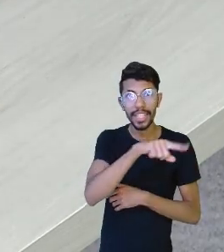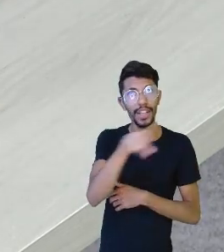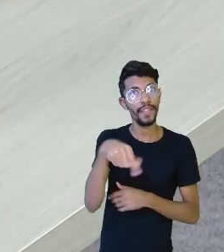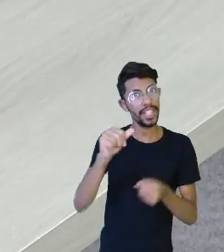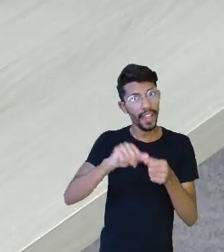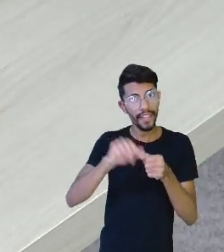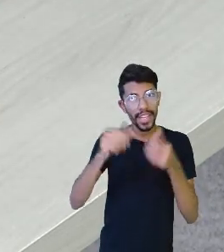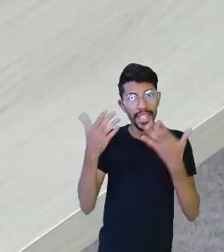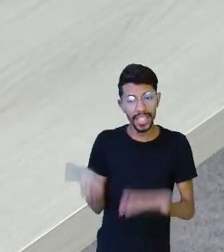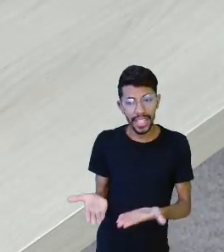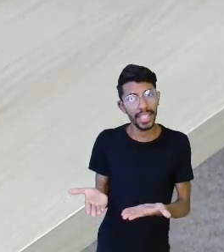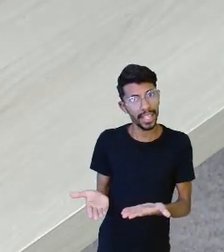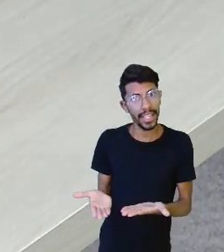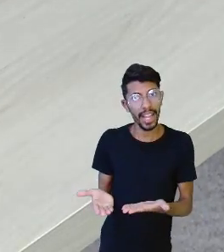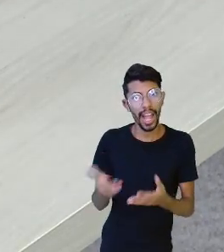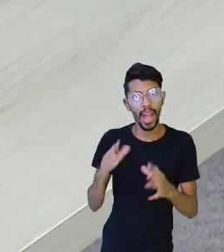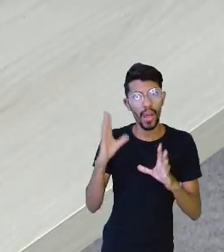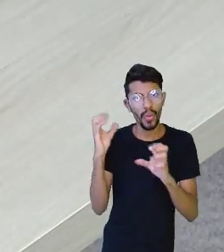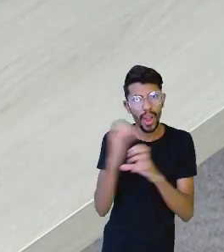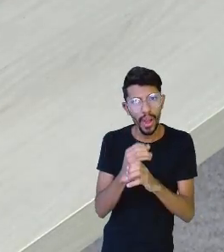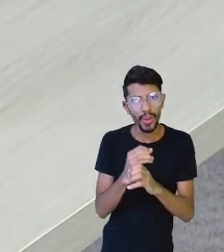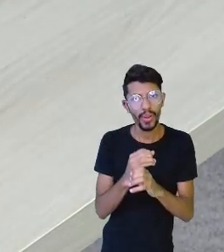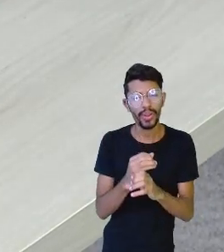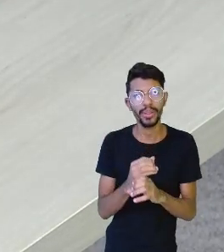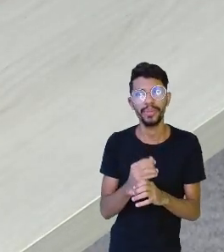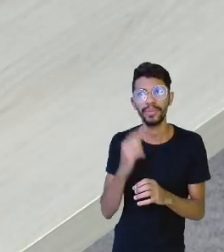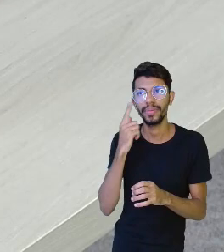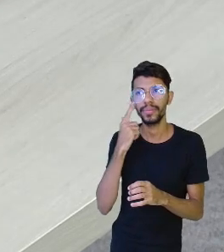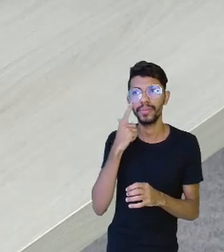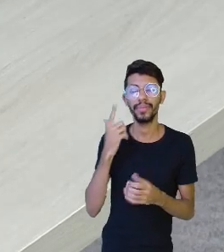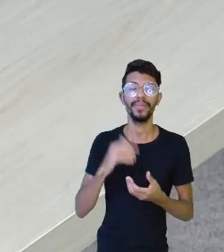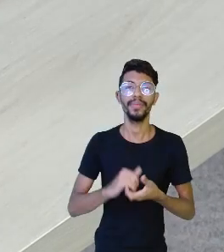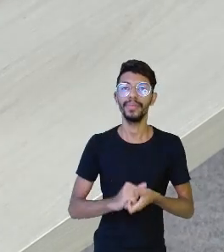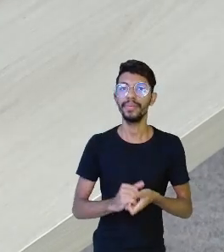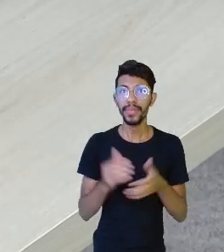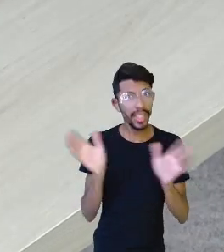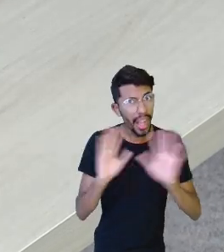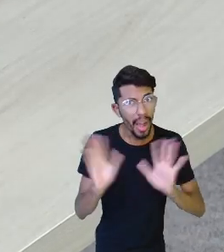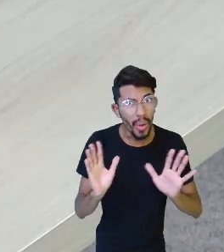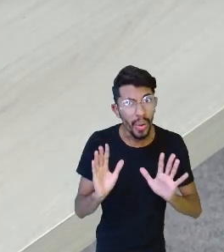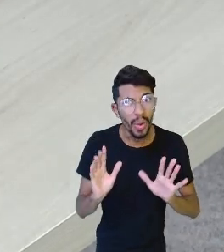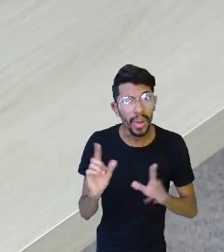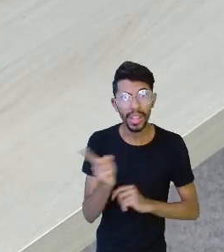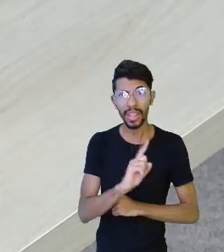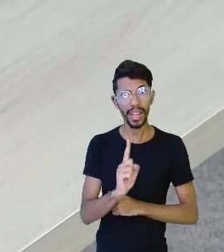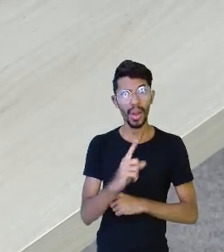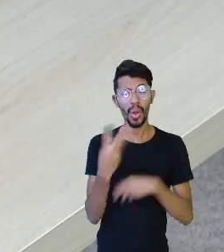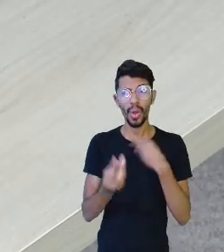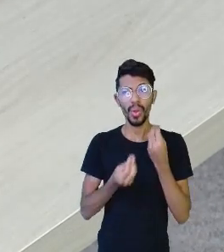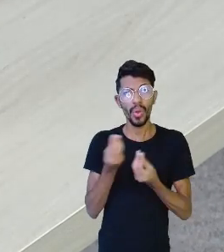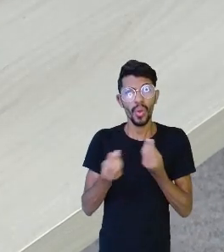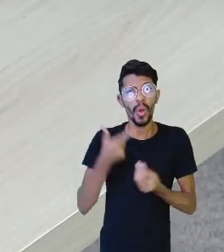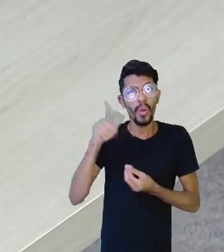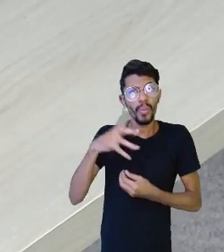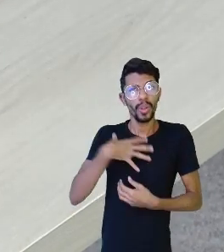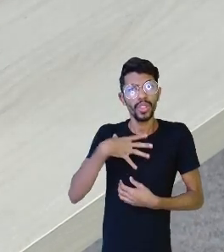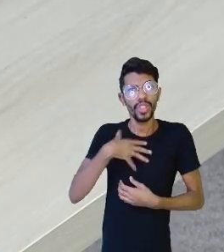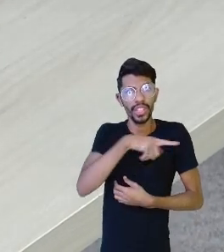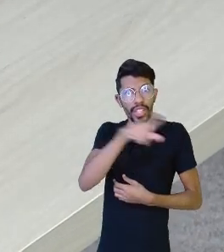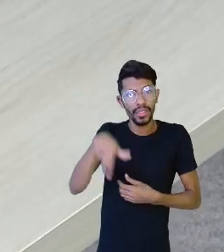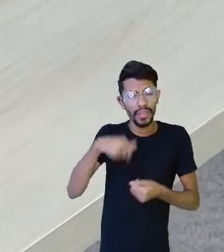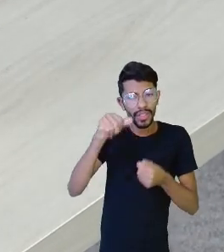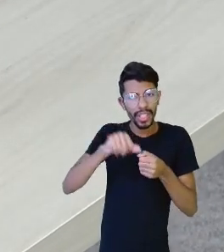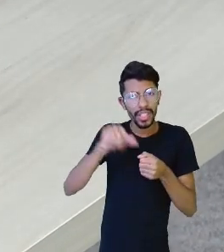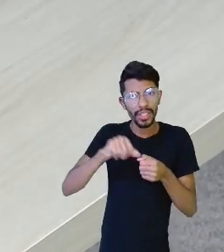que vocês fizeram o cálculo? Não? Qual foi a outra forma que vocês